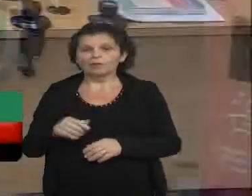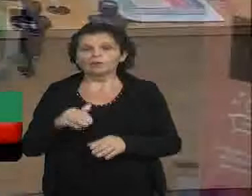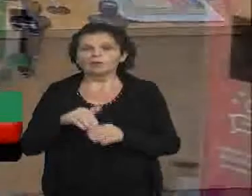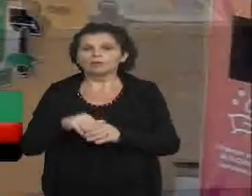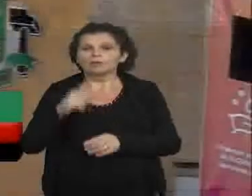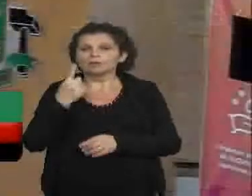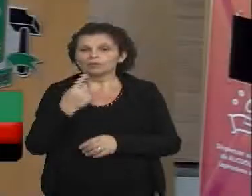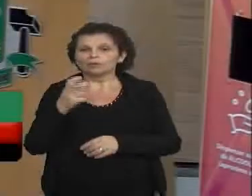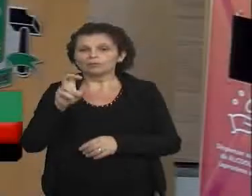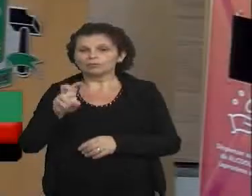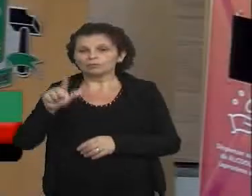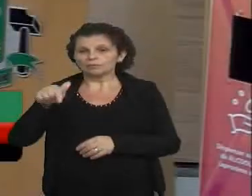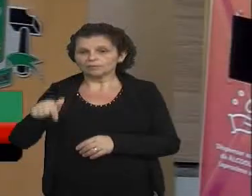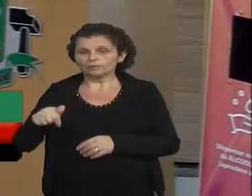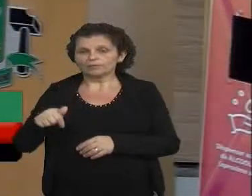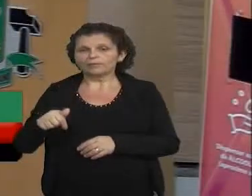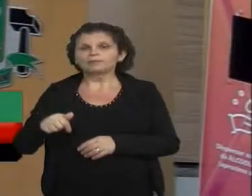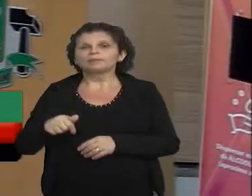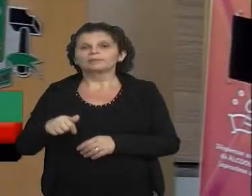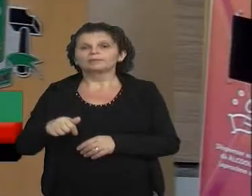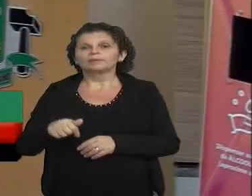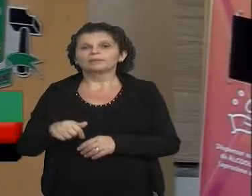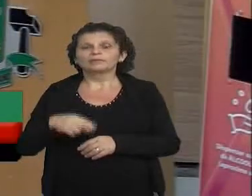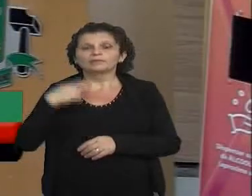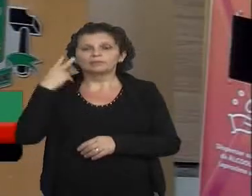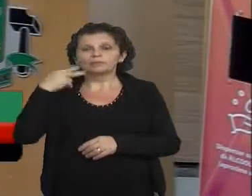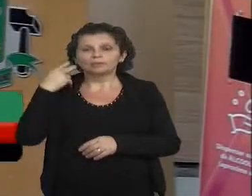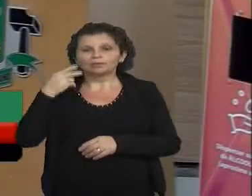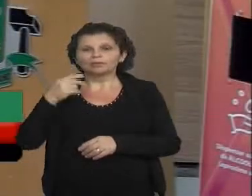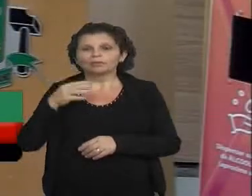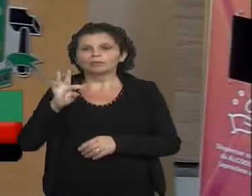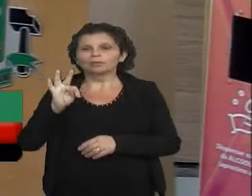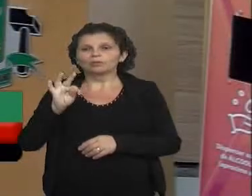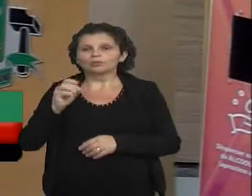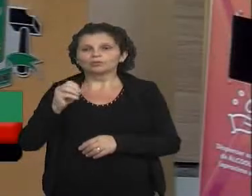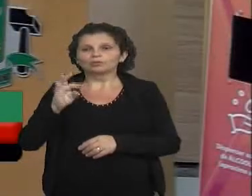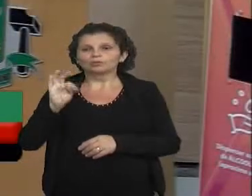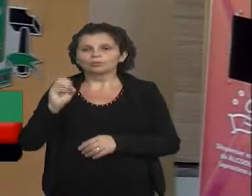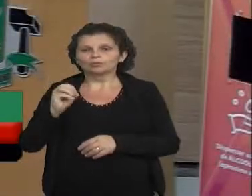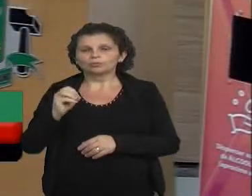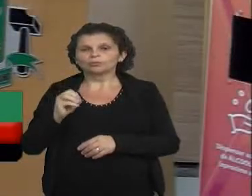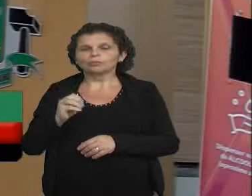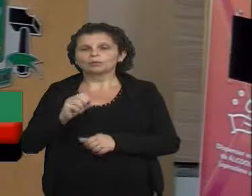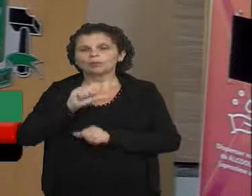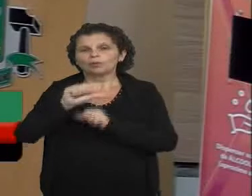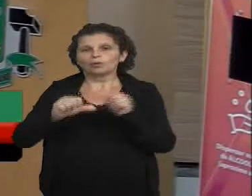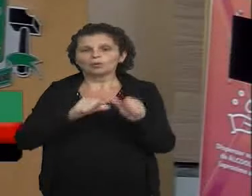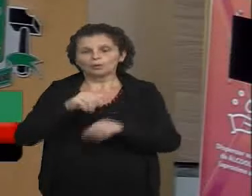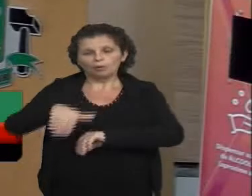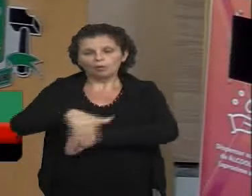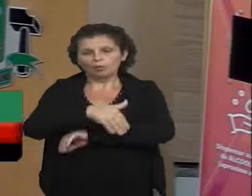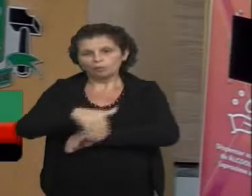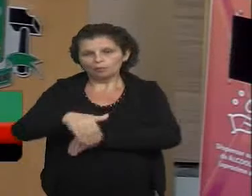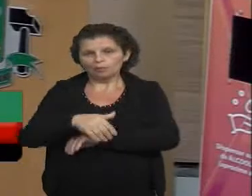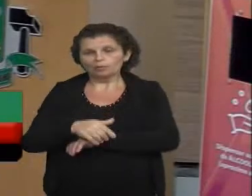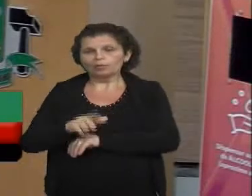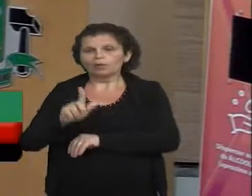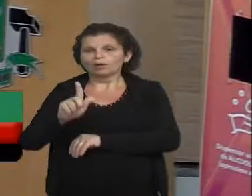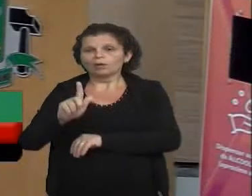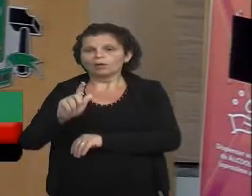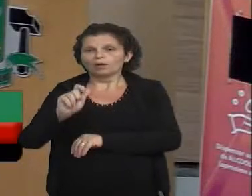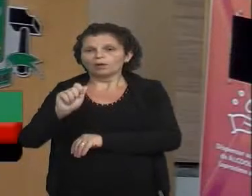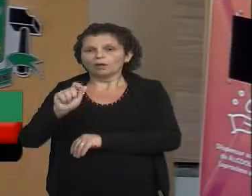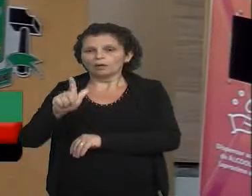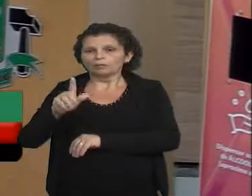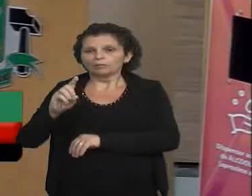número 157 de 2021, do nobre vereador Adalto Totô. Altera o nome de trecho da Viela Gaudêncio Rebelo